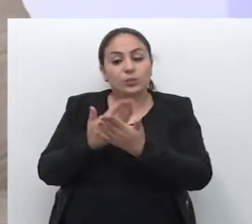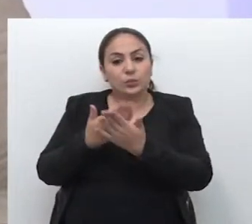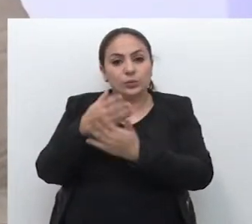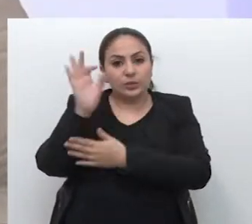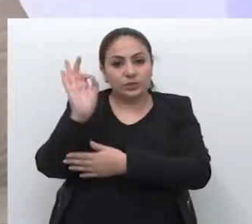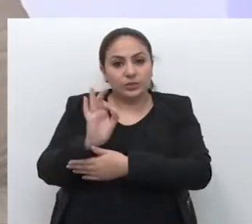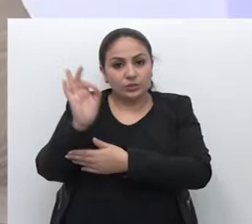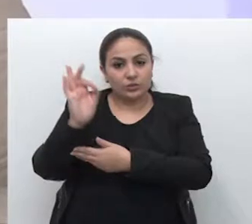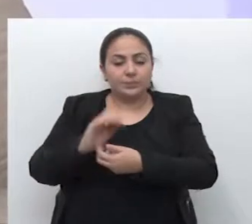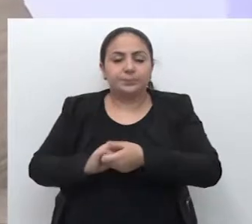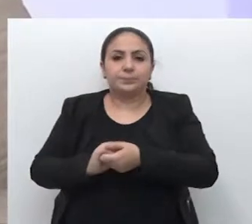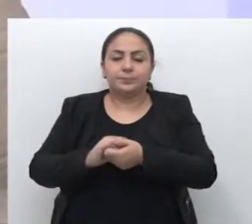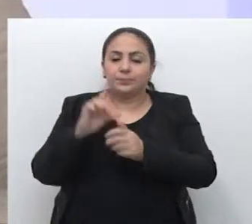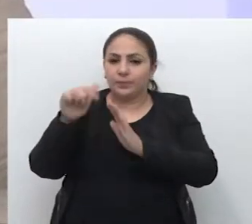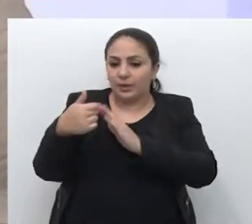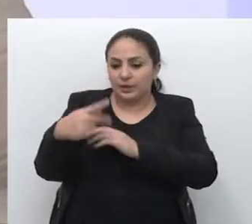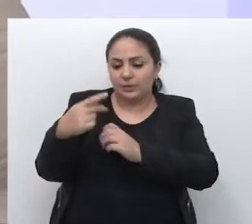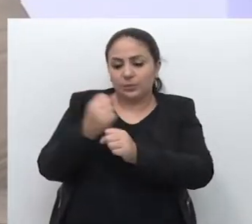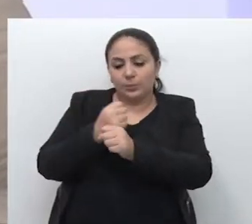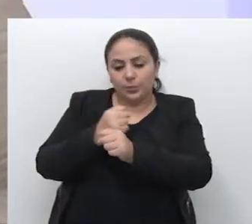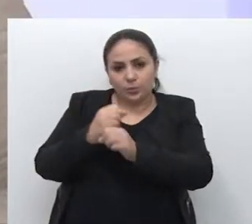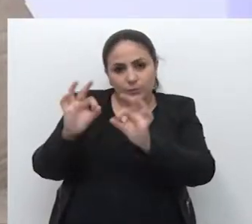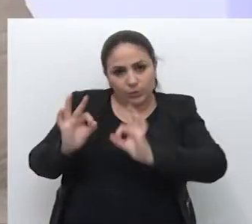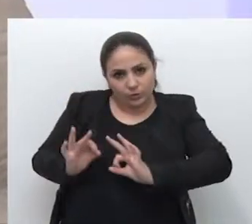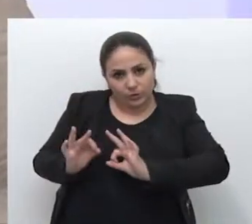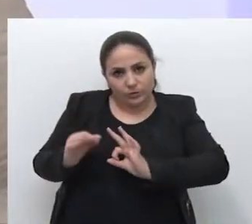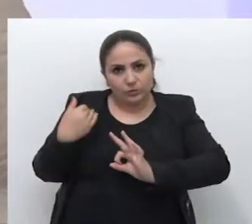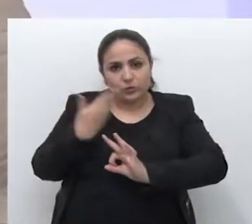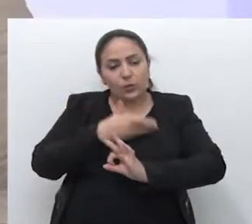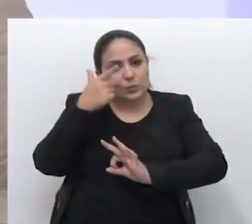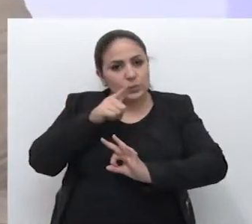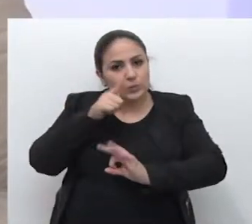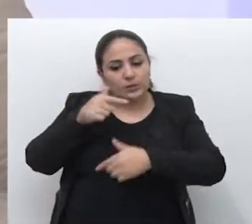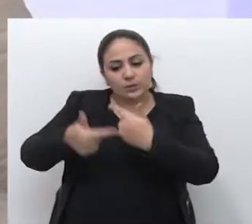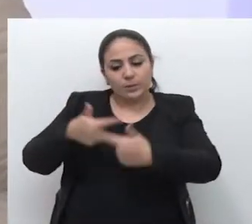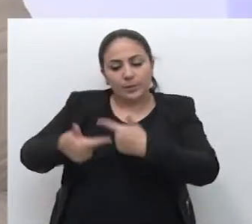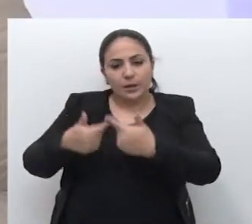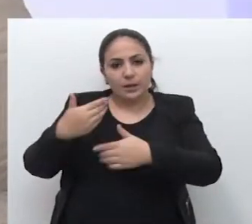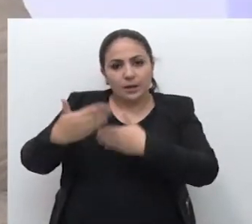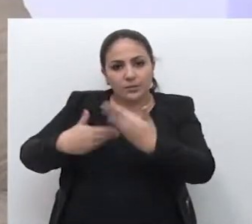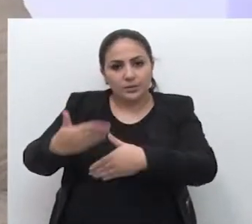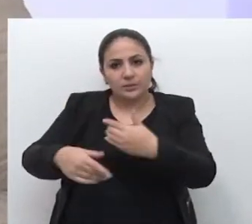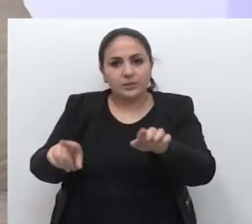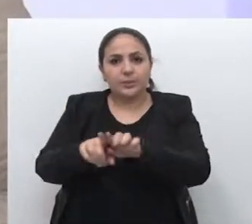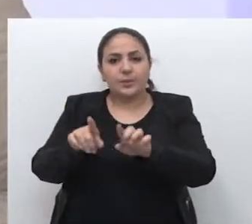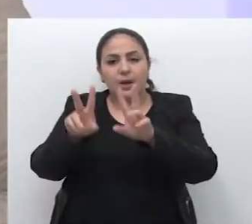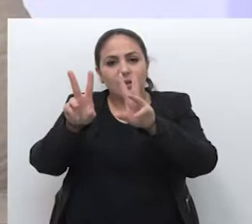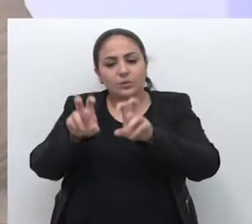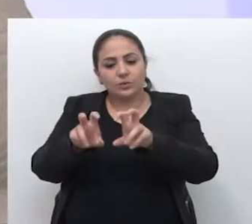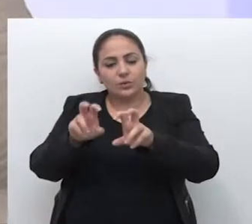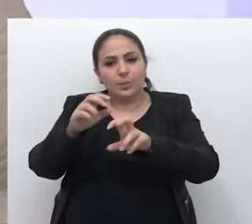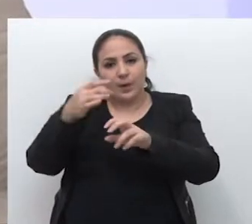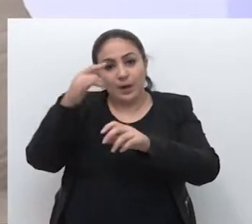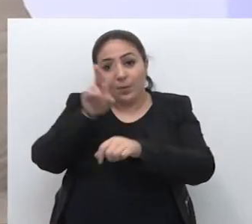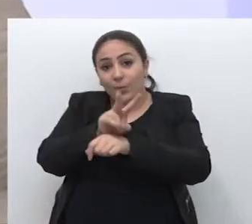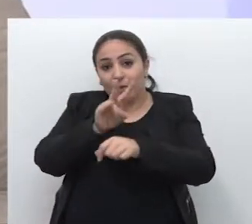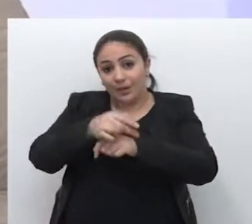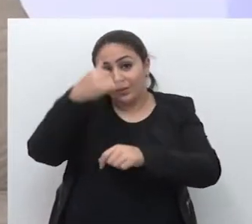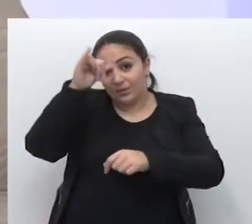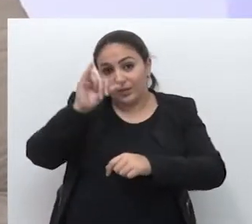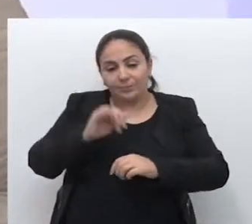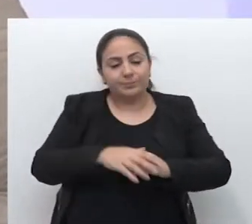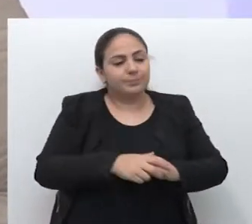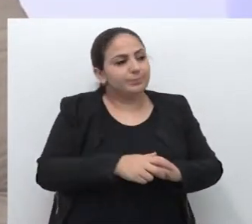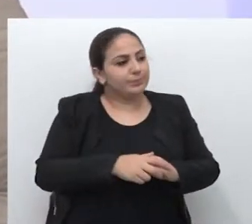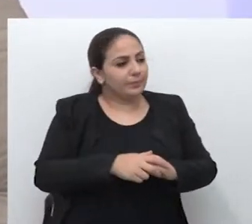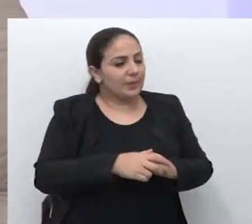das estatísticas, e a partir deste projeto, então, nós podemos trabalhar e avançar aí para a questão da